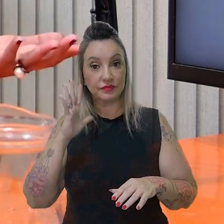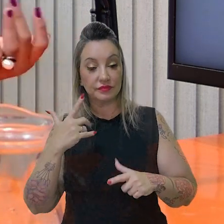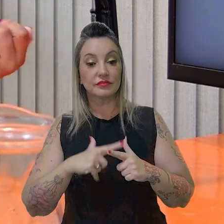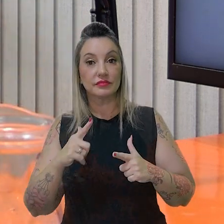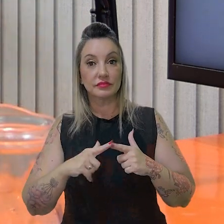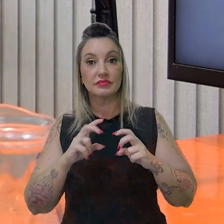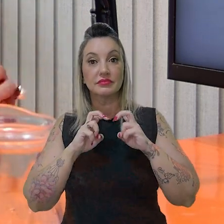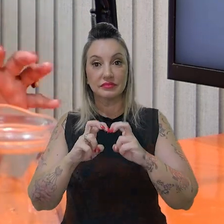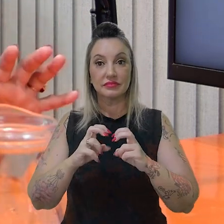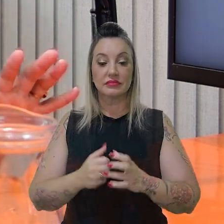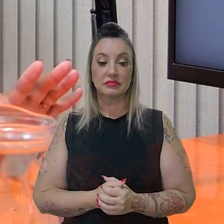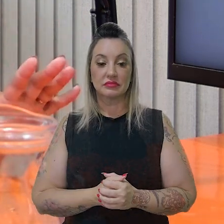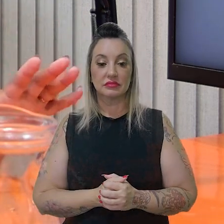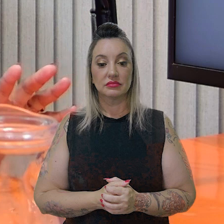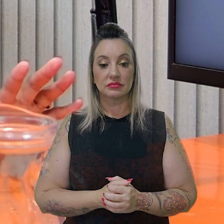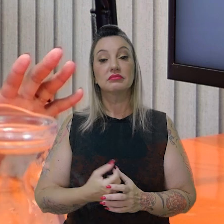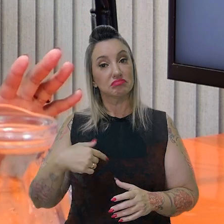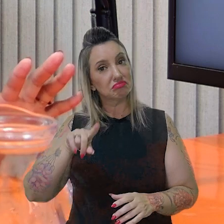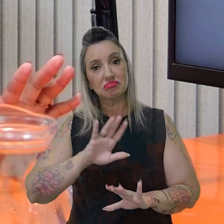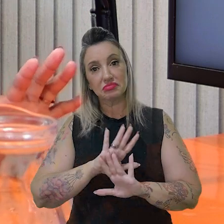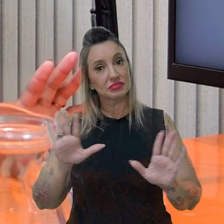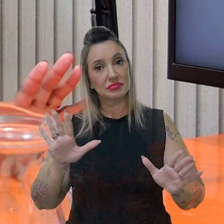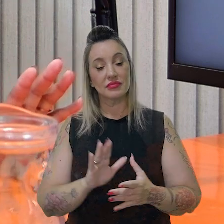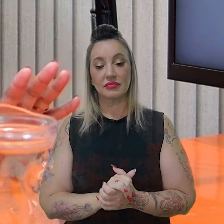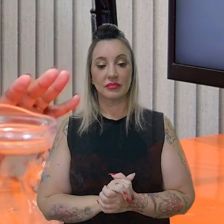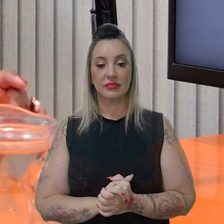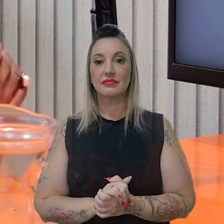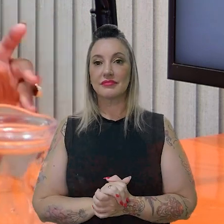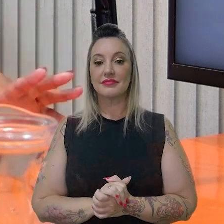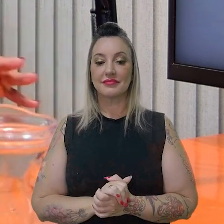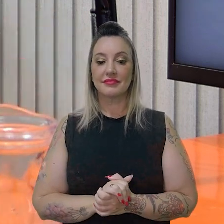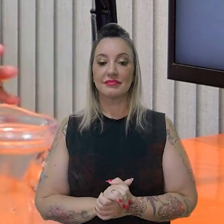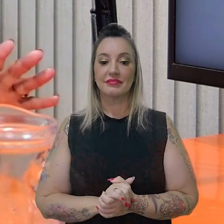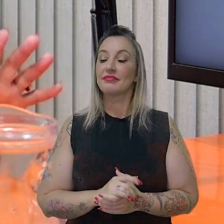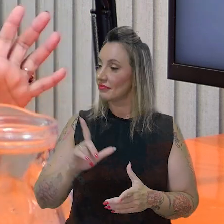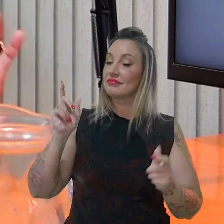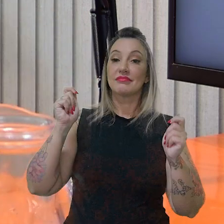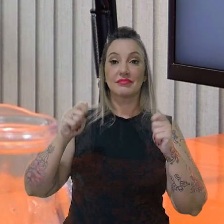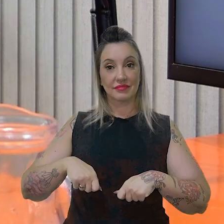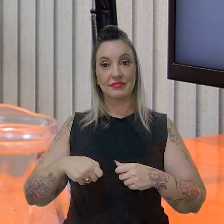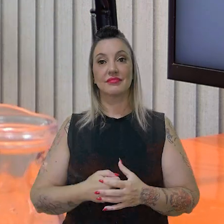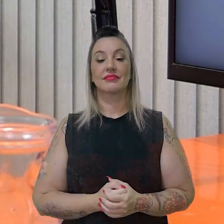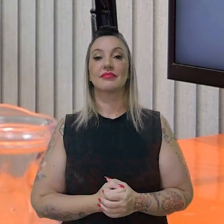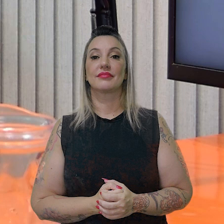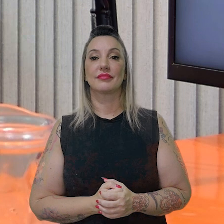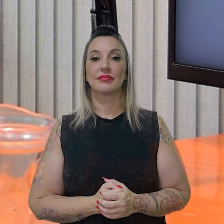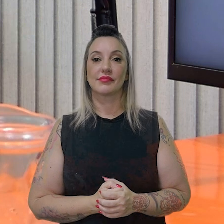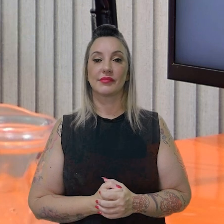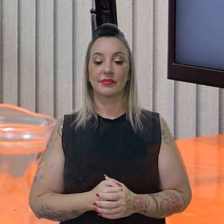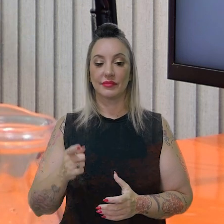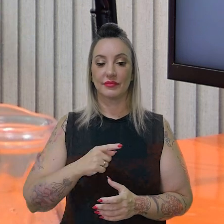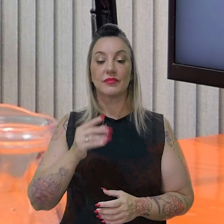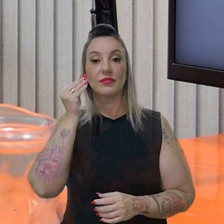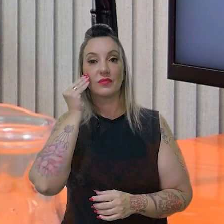metrô Uhum mas não fui fui fui deu certo e eu falei sen não também é um